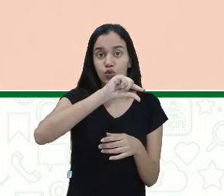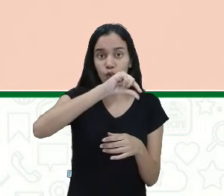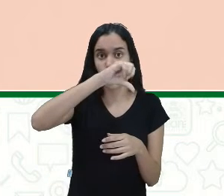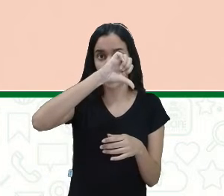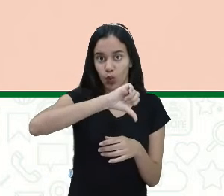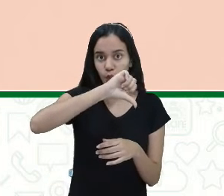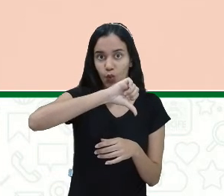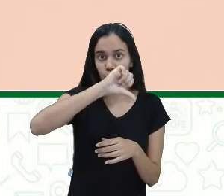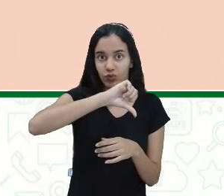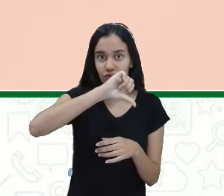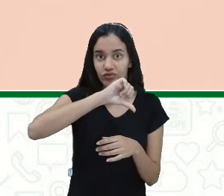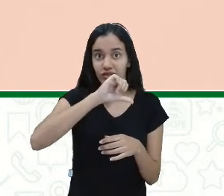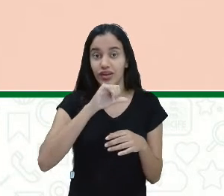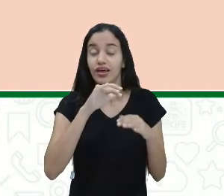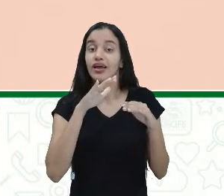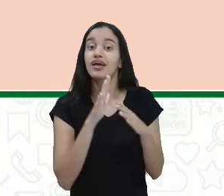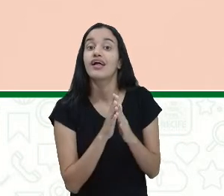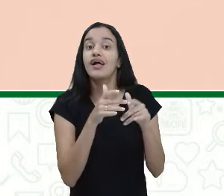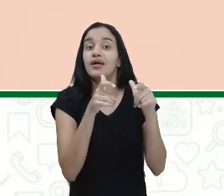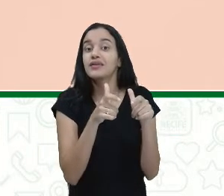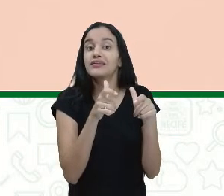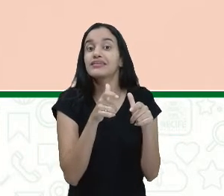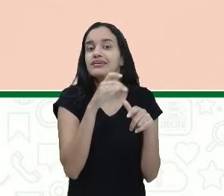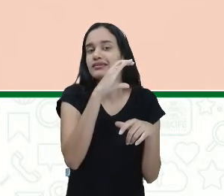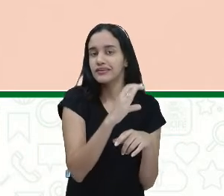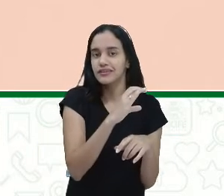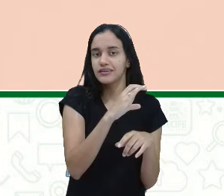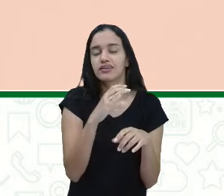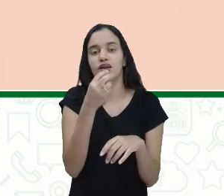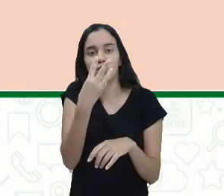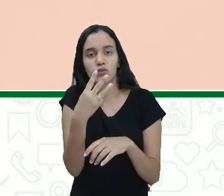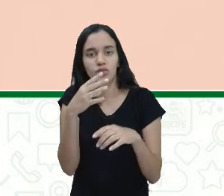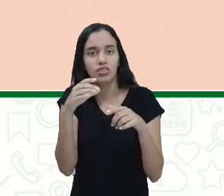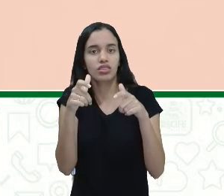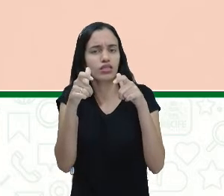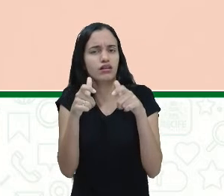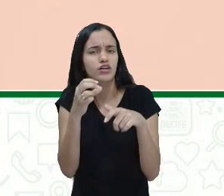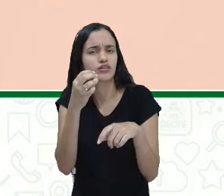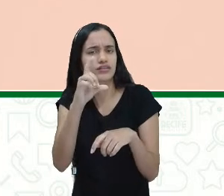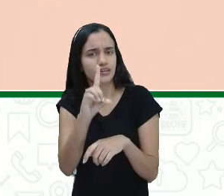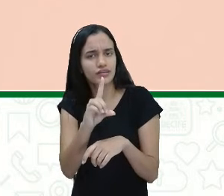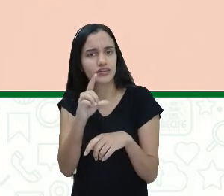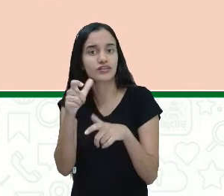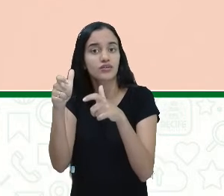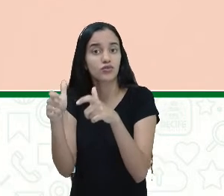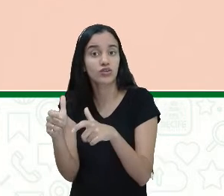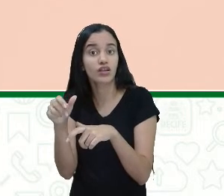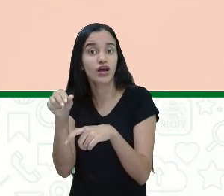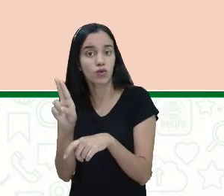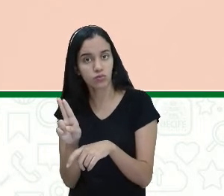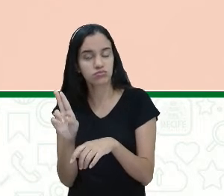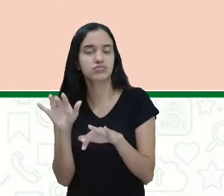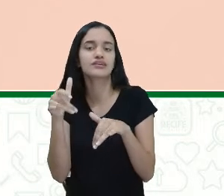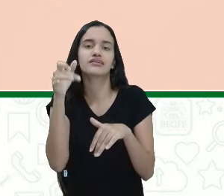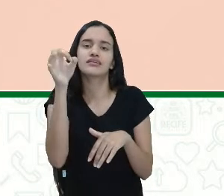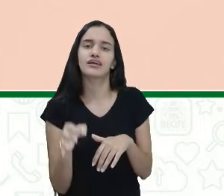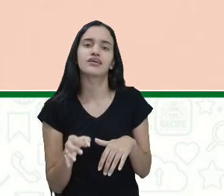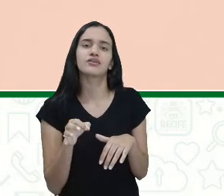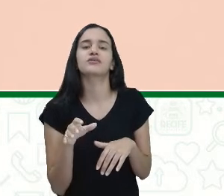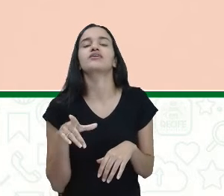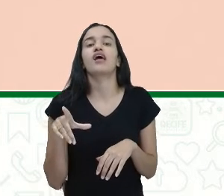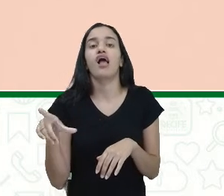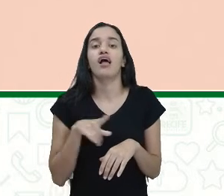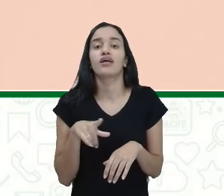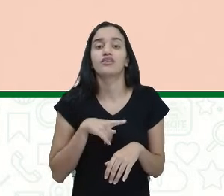das centenas. O 3 na casa das dezenas e o 1 na unidade. Certo? Então, eu tenho